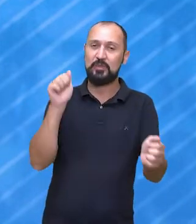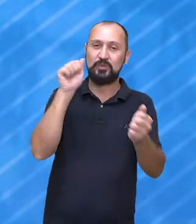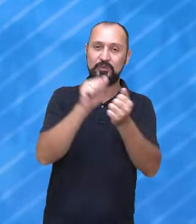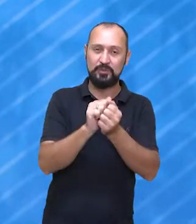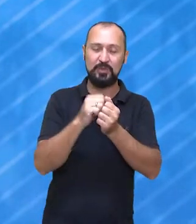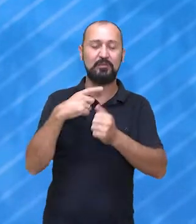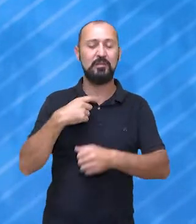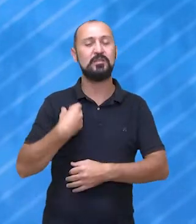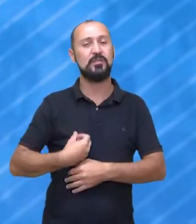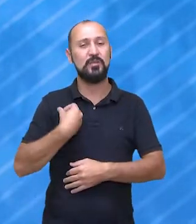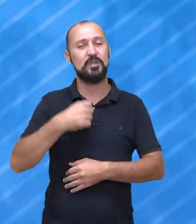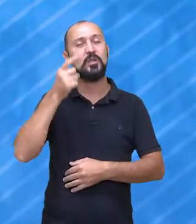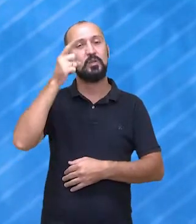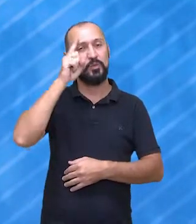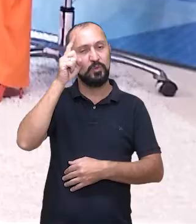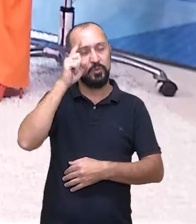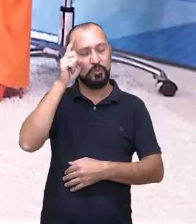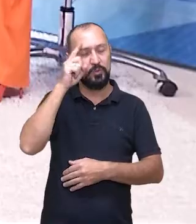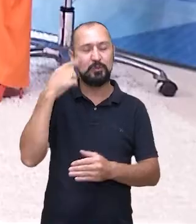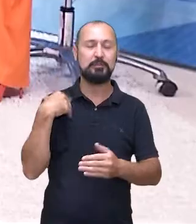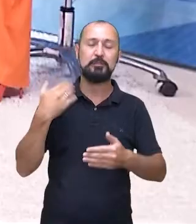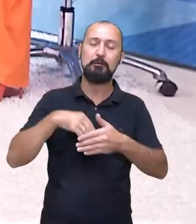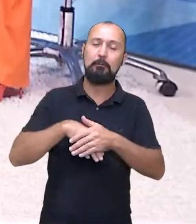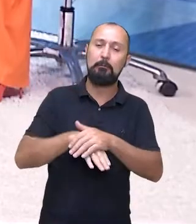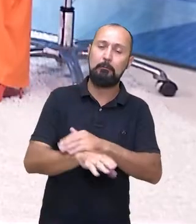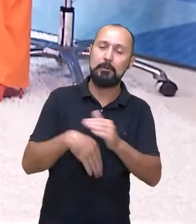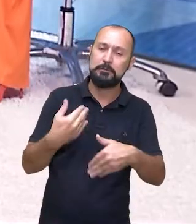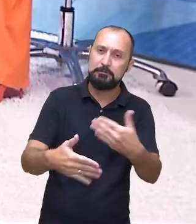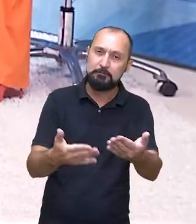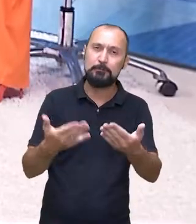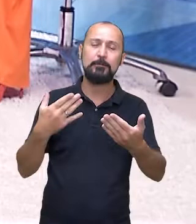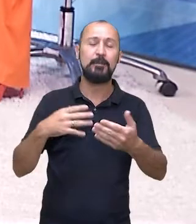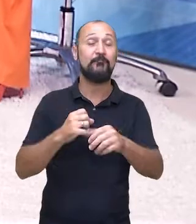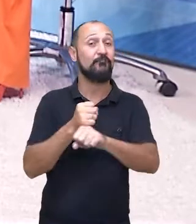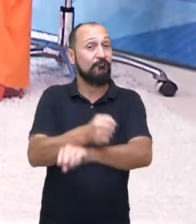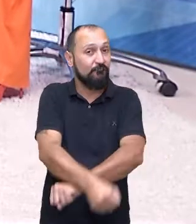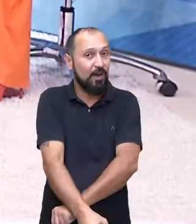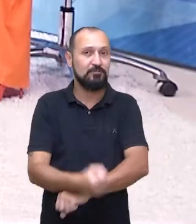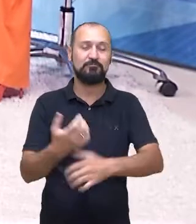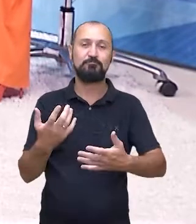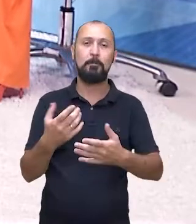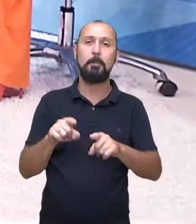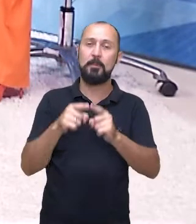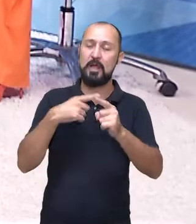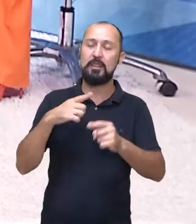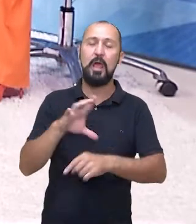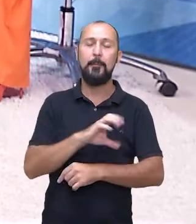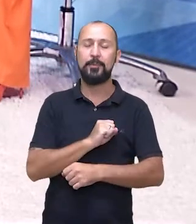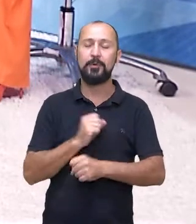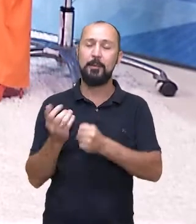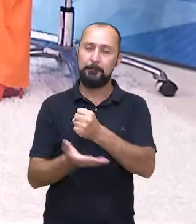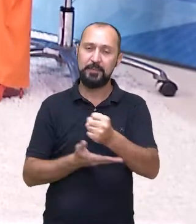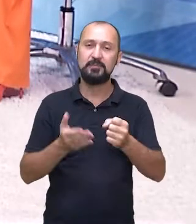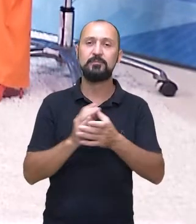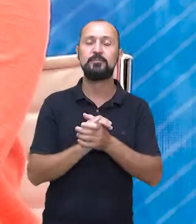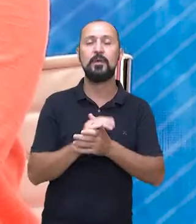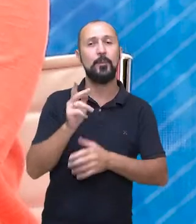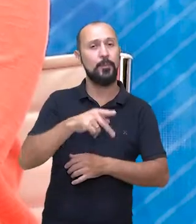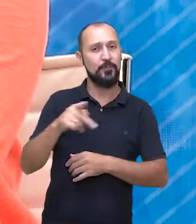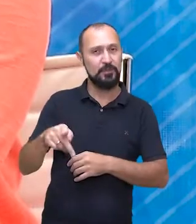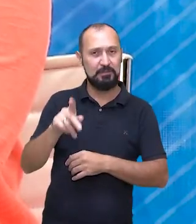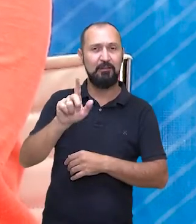Então a gente tem essa vida diária essa rotina que às vezes é intensa ela é mantida realmente por amor